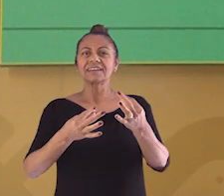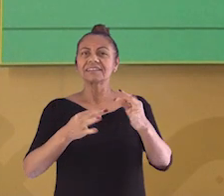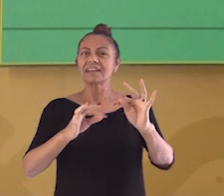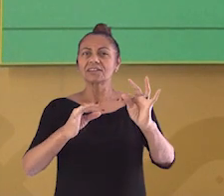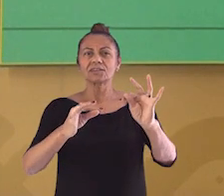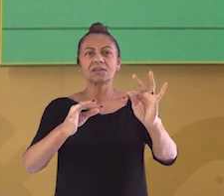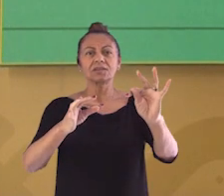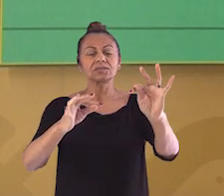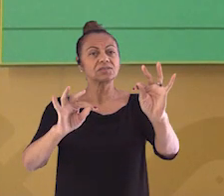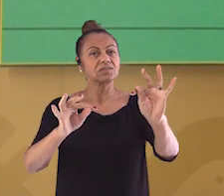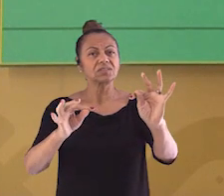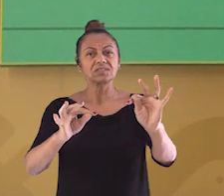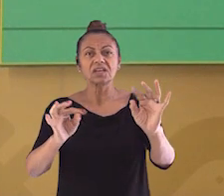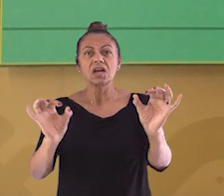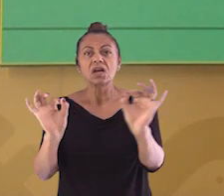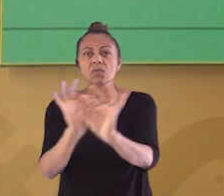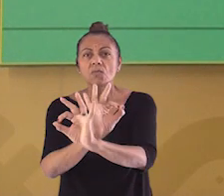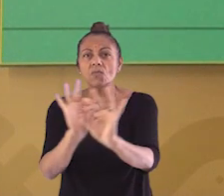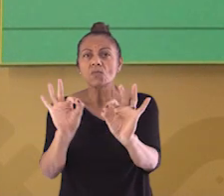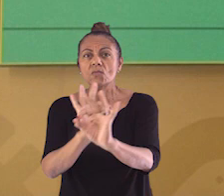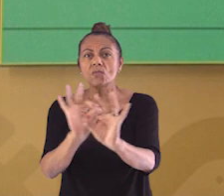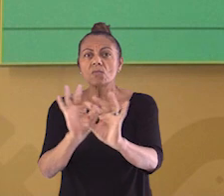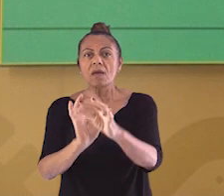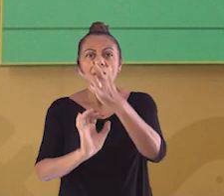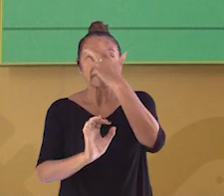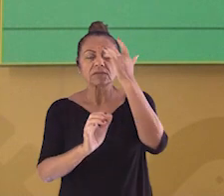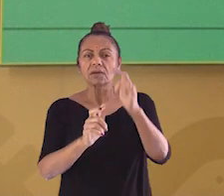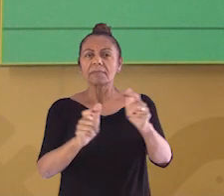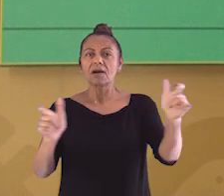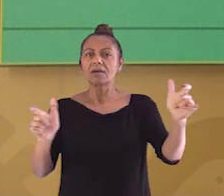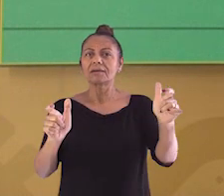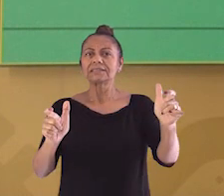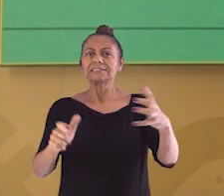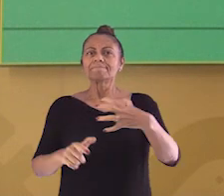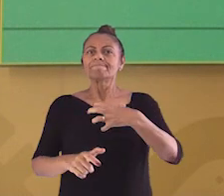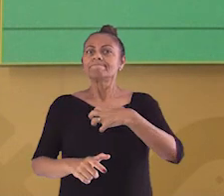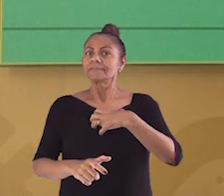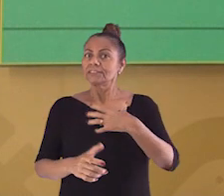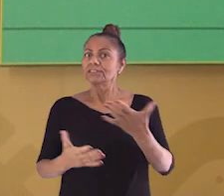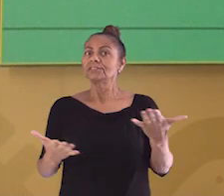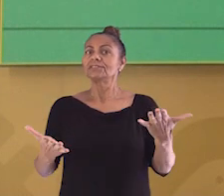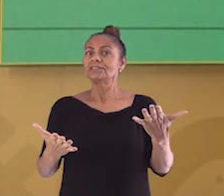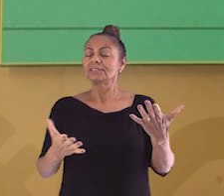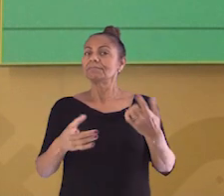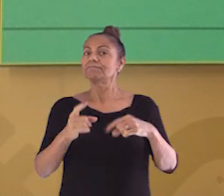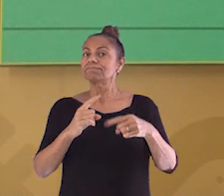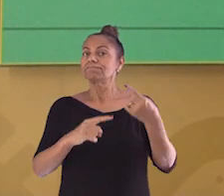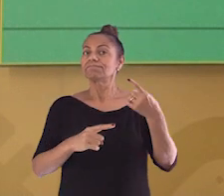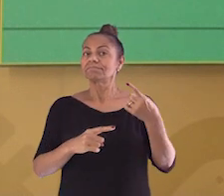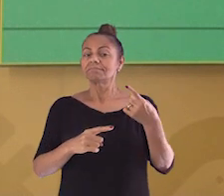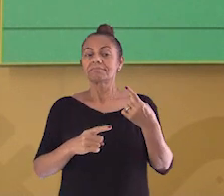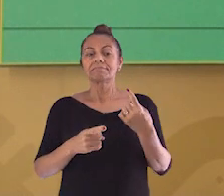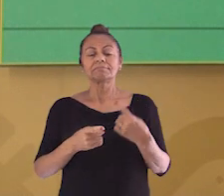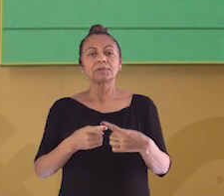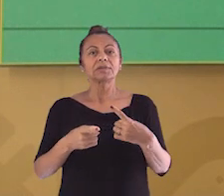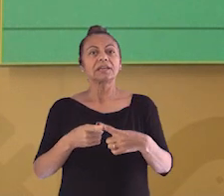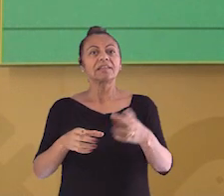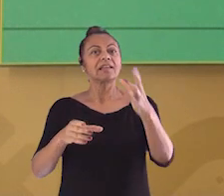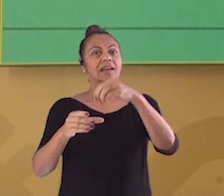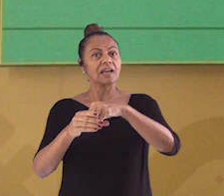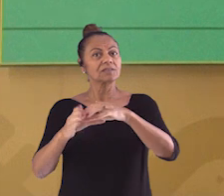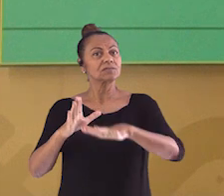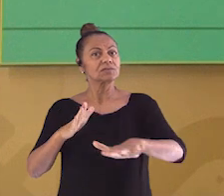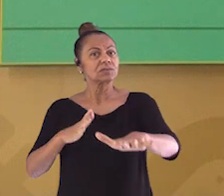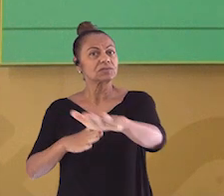tecnologia seria muito impactante para a vida da grande maioria das pessoas. Não apenas pelo uso das redes sociais, que é muito grande